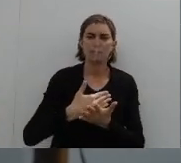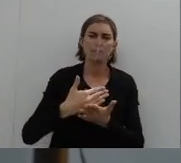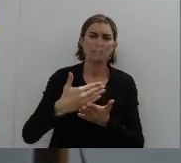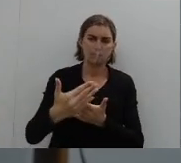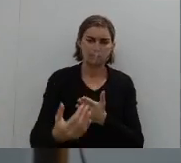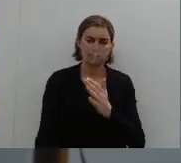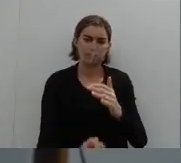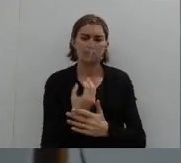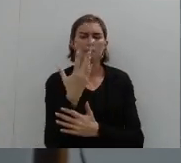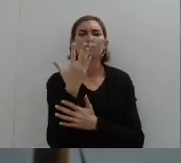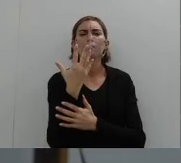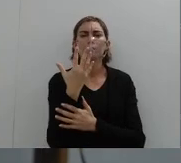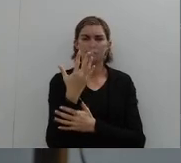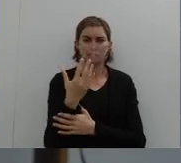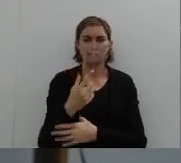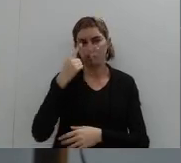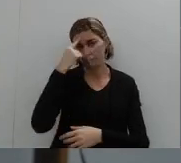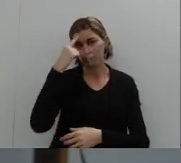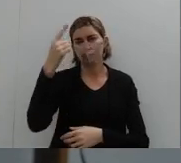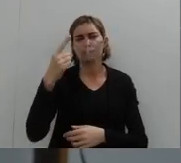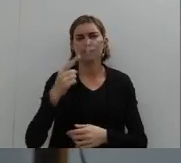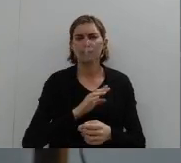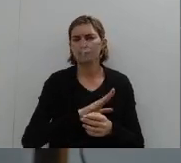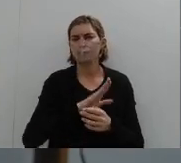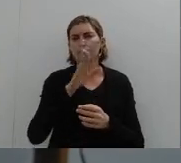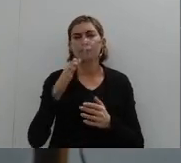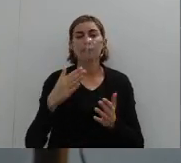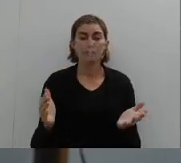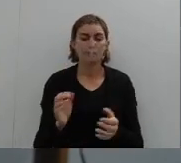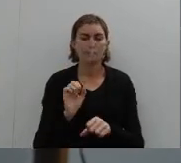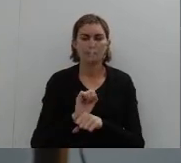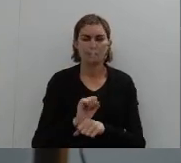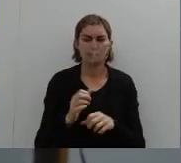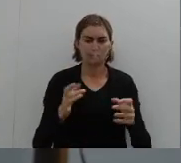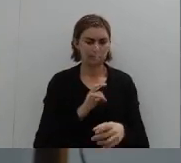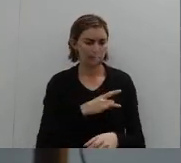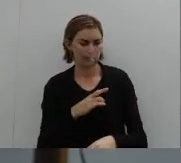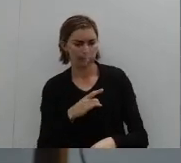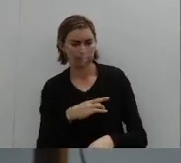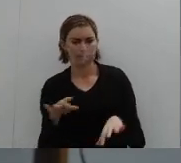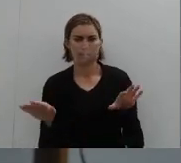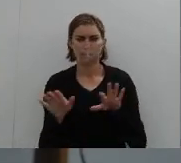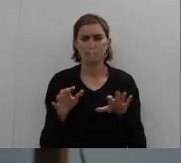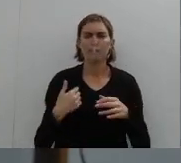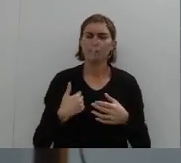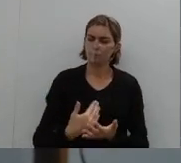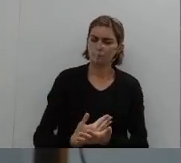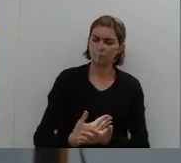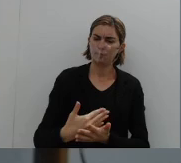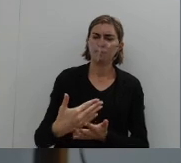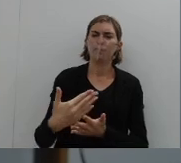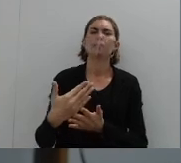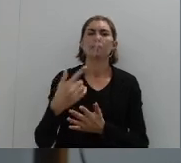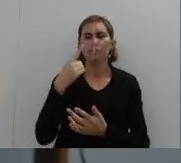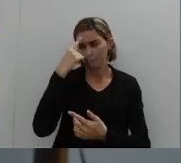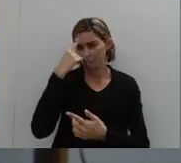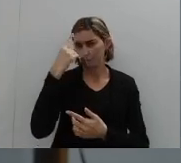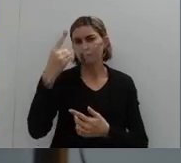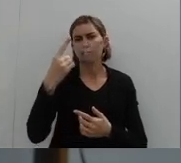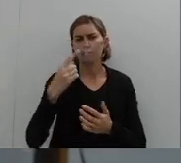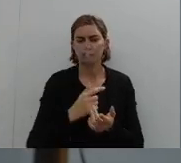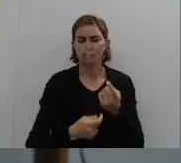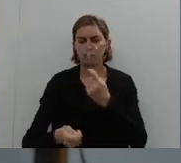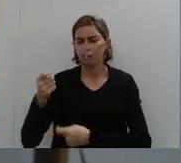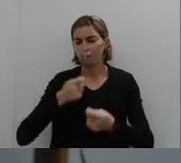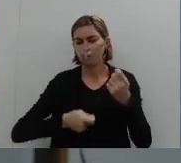a aparecer a ideia de vamos parar com esses medos e vamos ter a ideia do